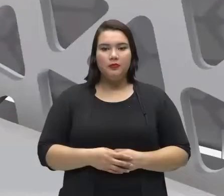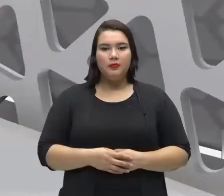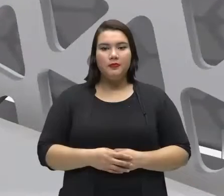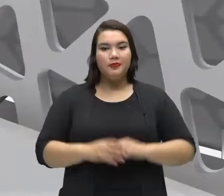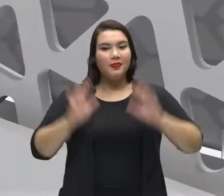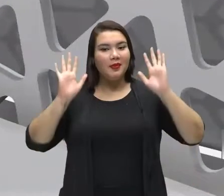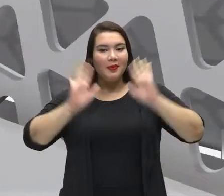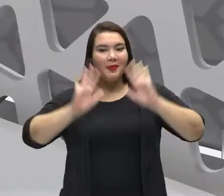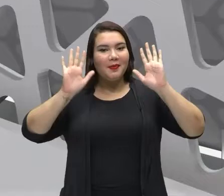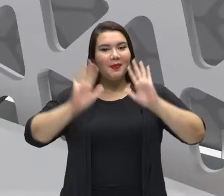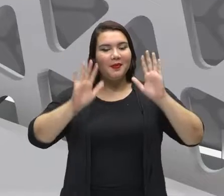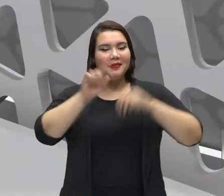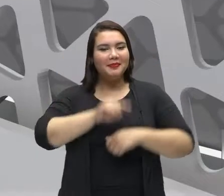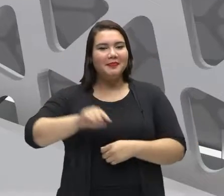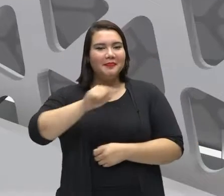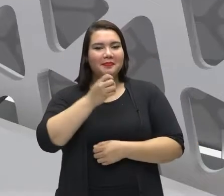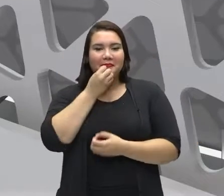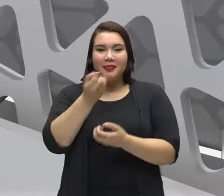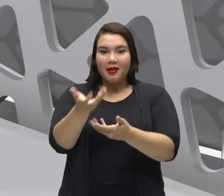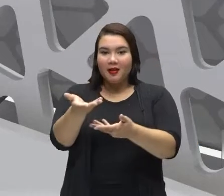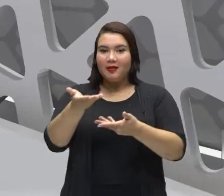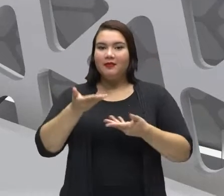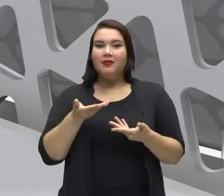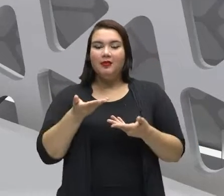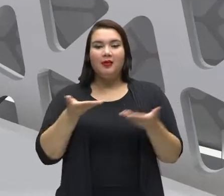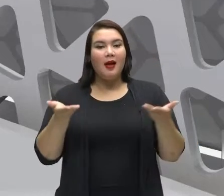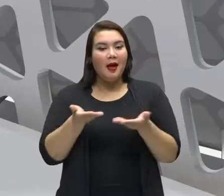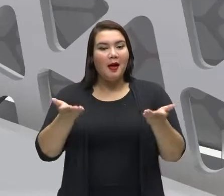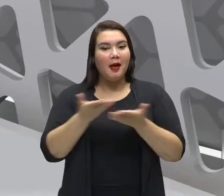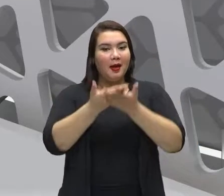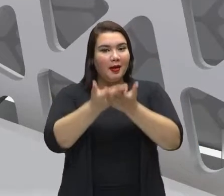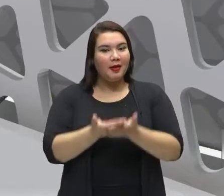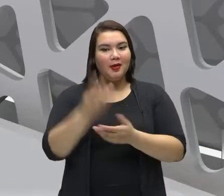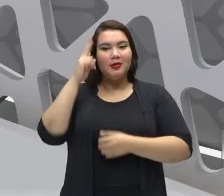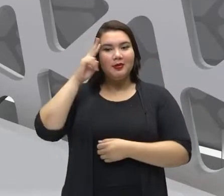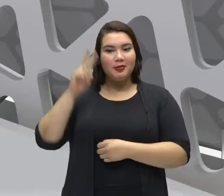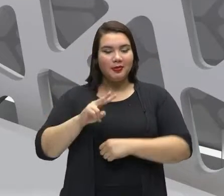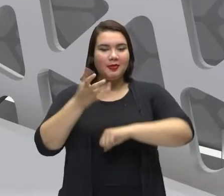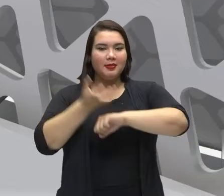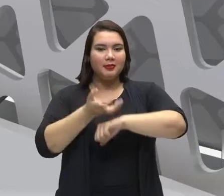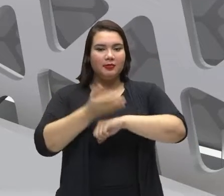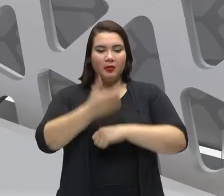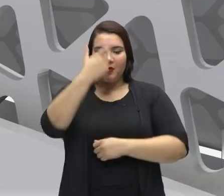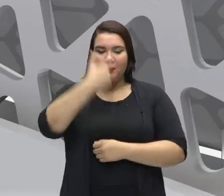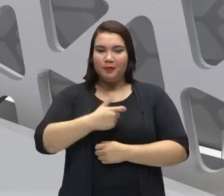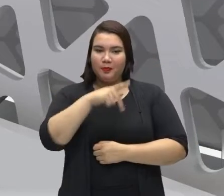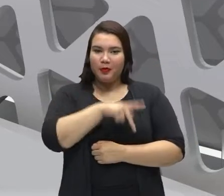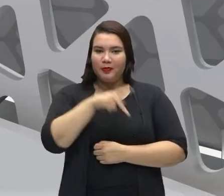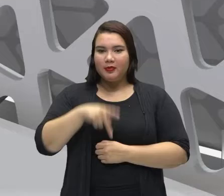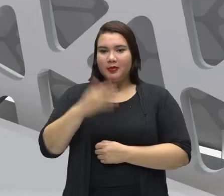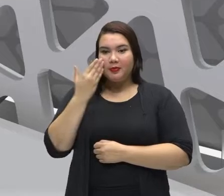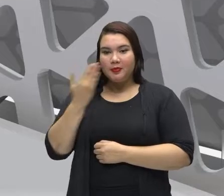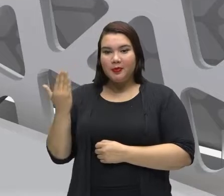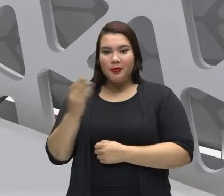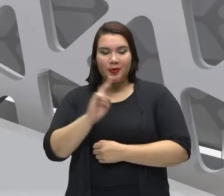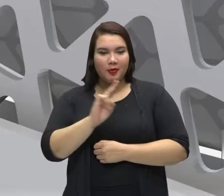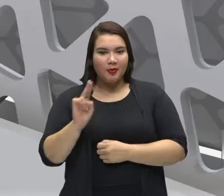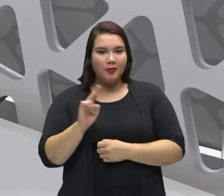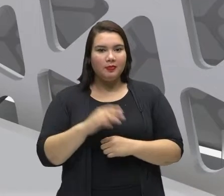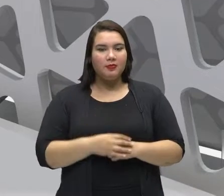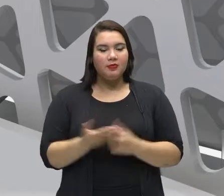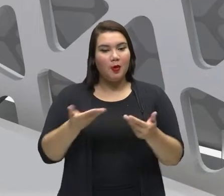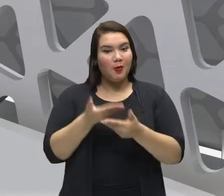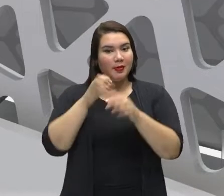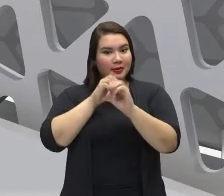Olá pessoal, sejam todos bem-vindos a mais uma aula de História. Eu sou o professor Eberson Cardoso, serei